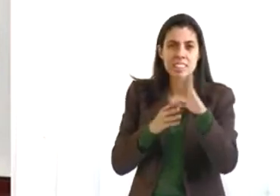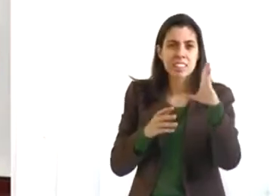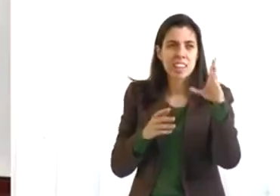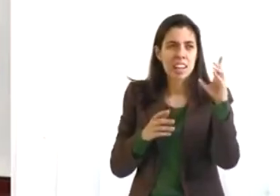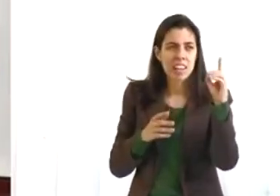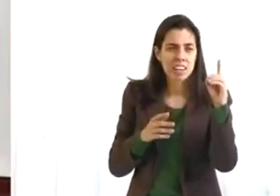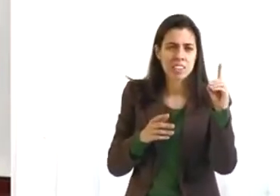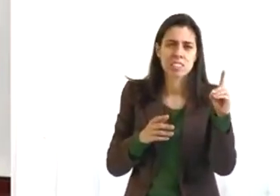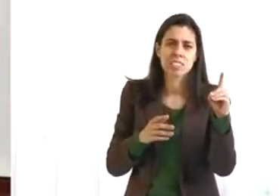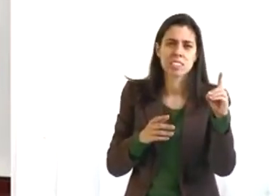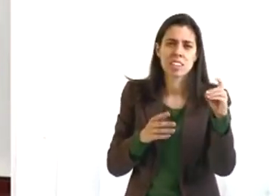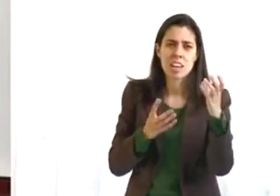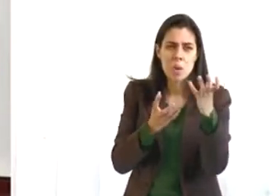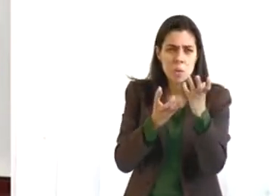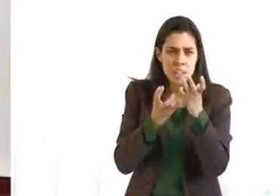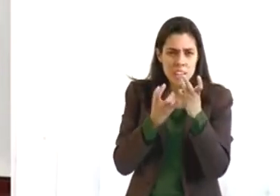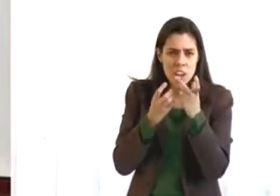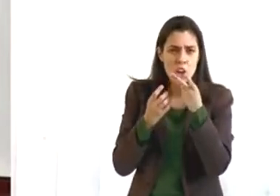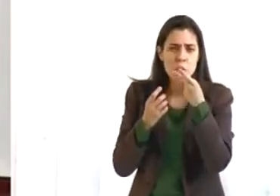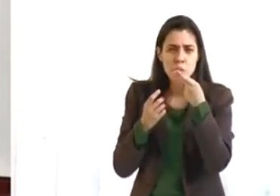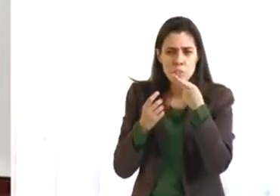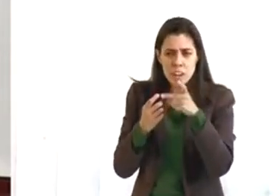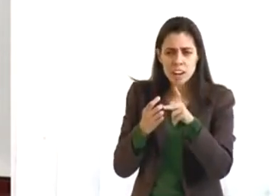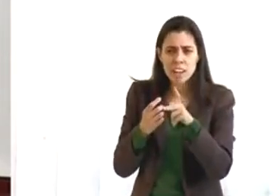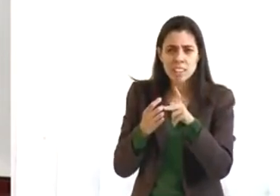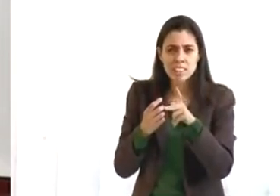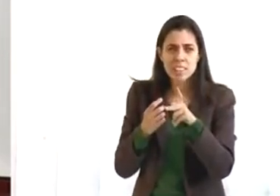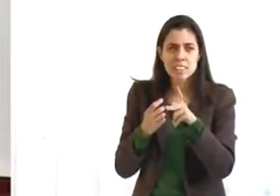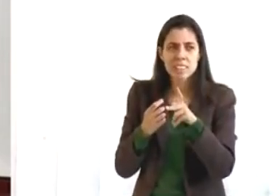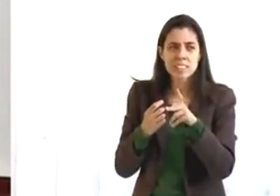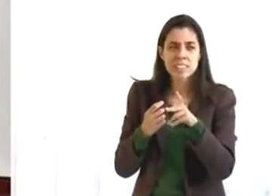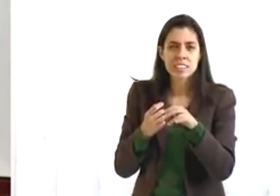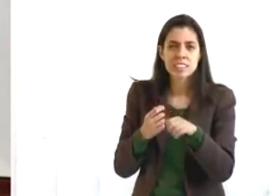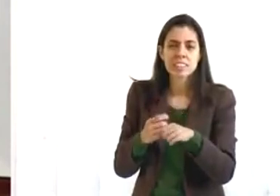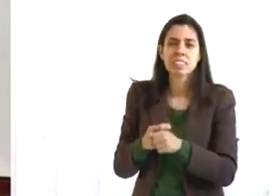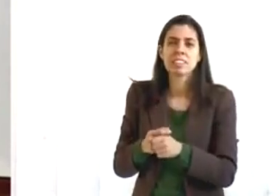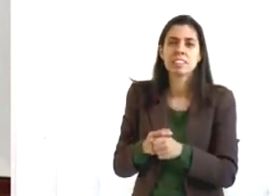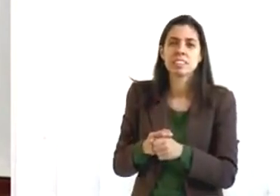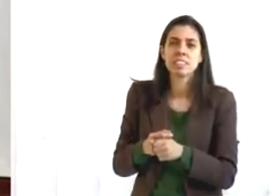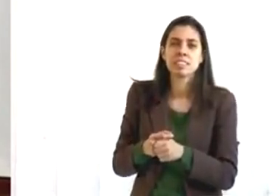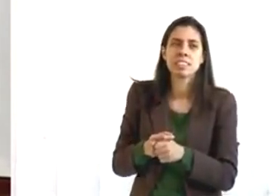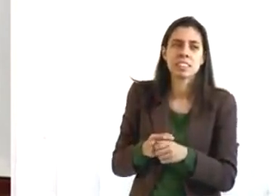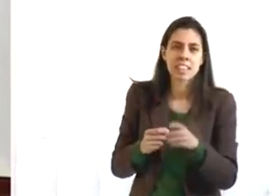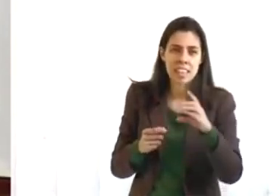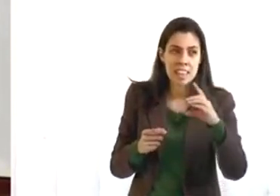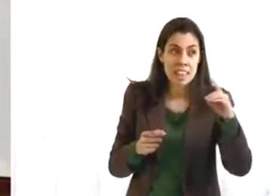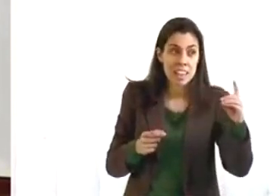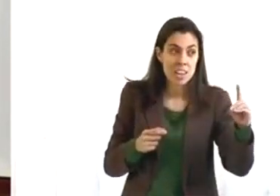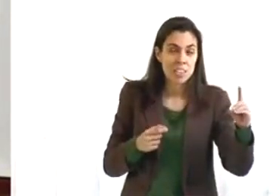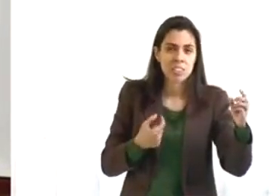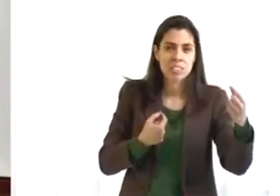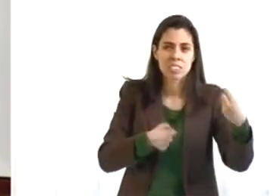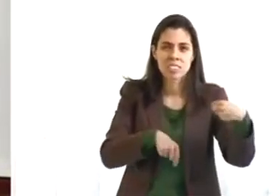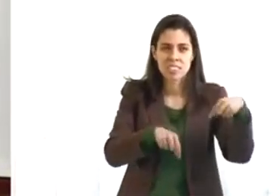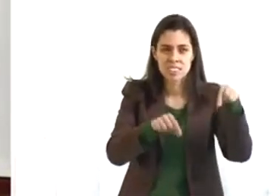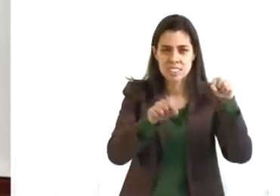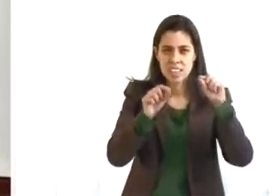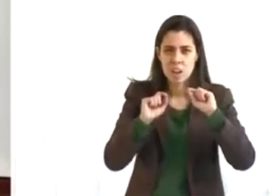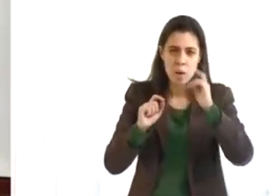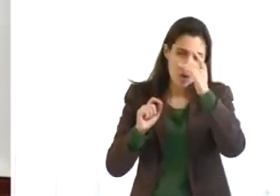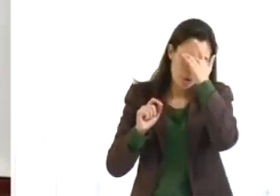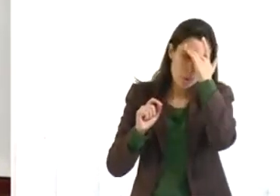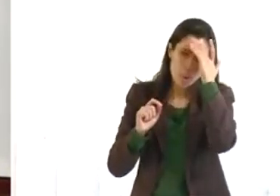Certamente Deus te dará a oportunidade o mais breve possível. Quando você menos esperar, Deus colocará alguém diante de você.